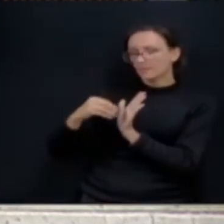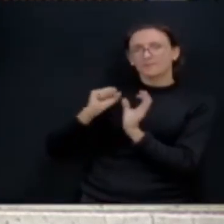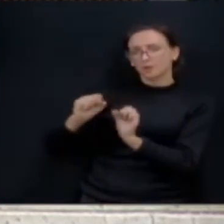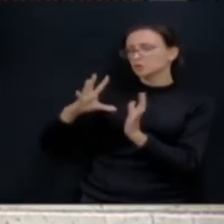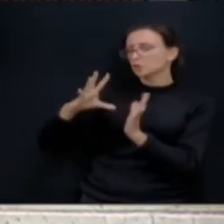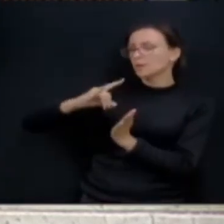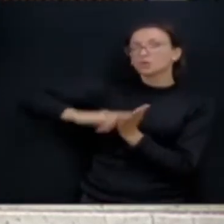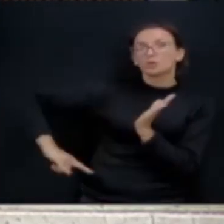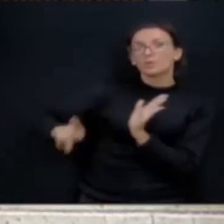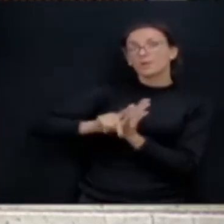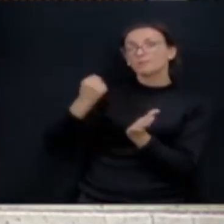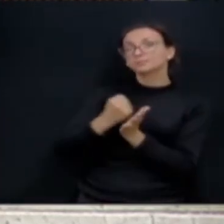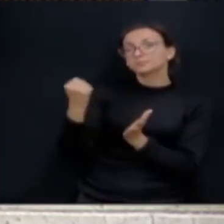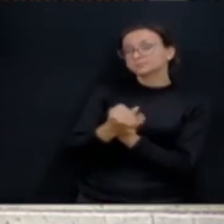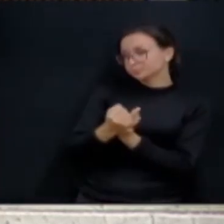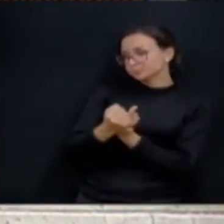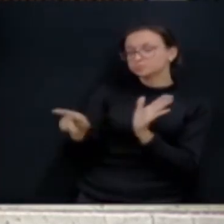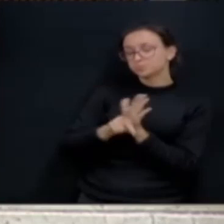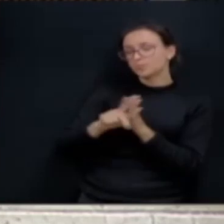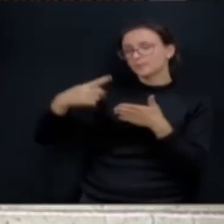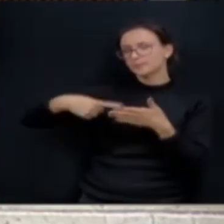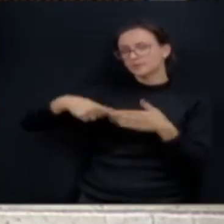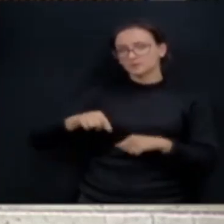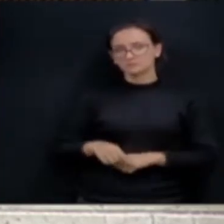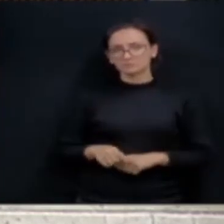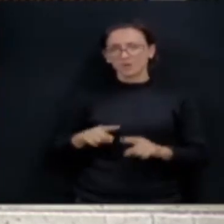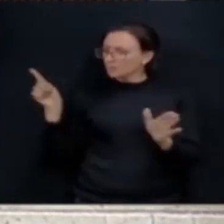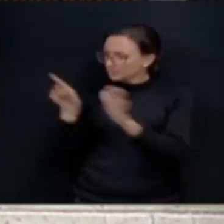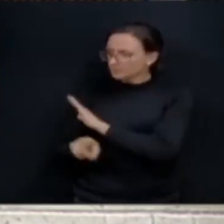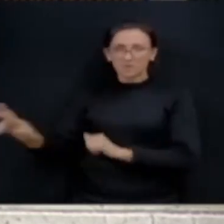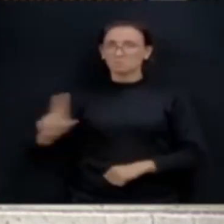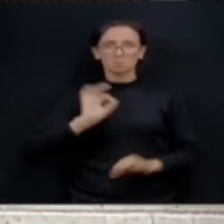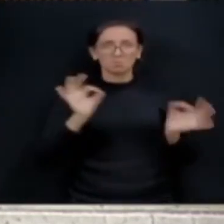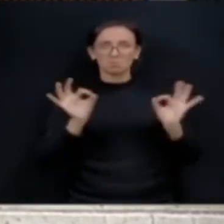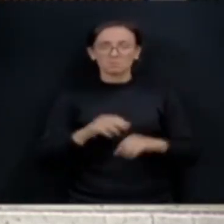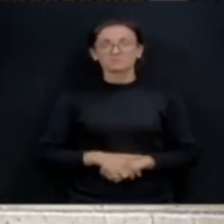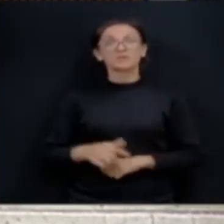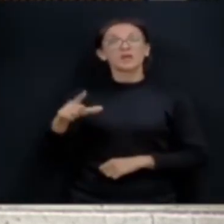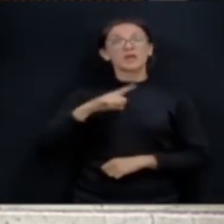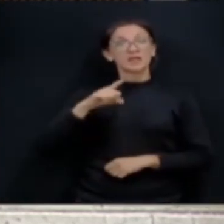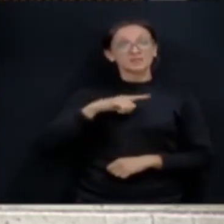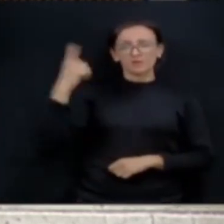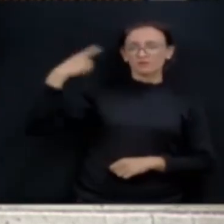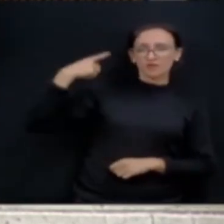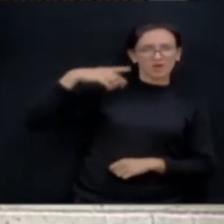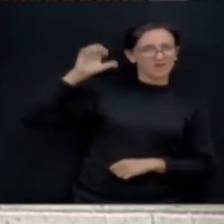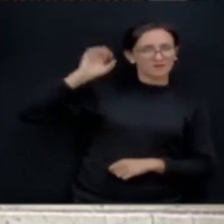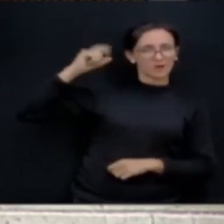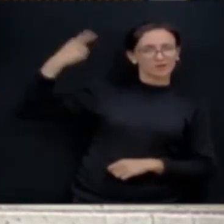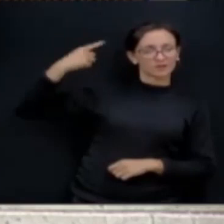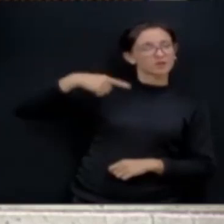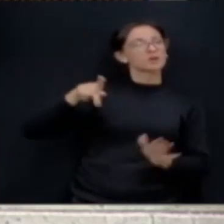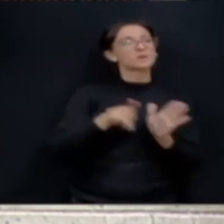tinha acontecido? Eu não obtive retorno sequer do governo. Entrei junto à ouvidoria do DR e o DR me respondeu,